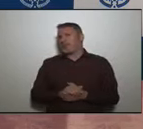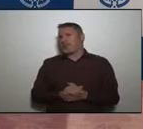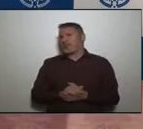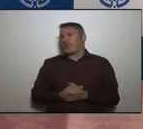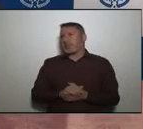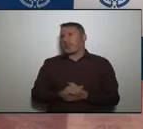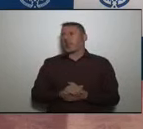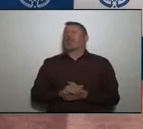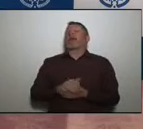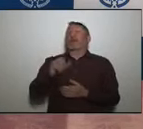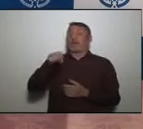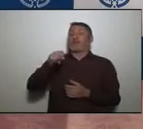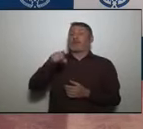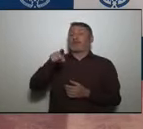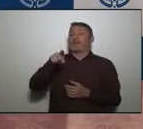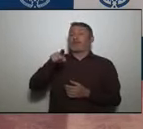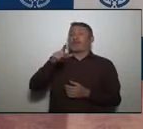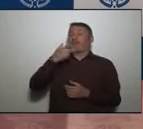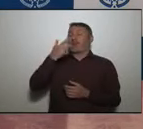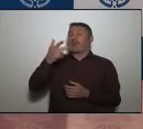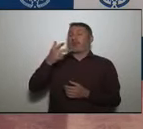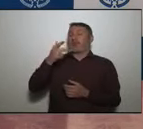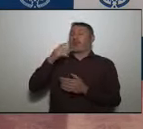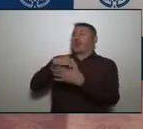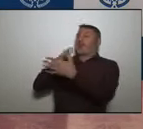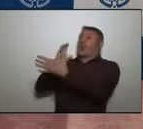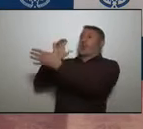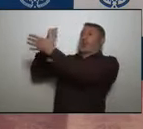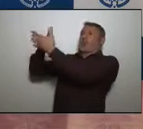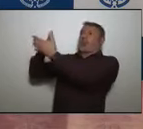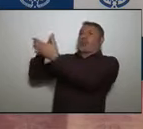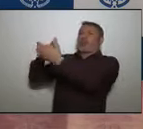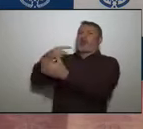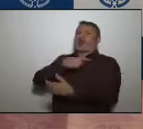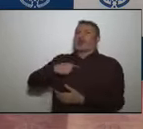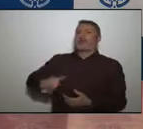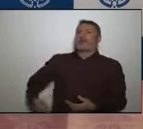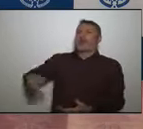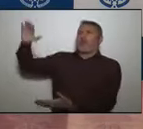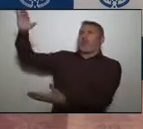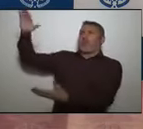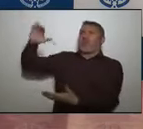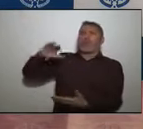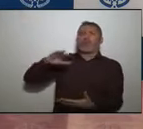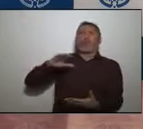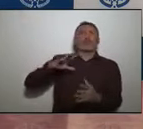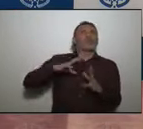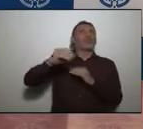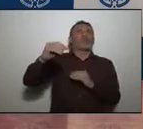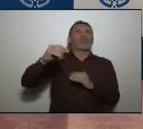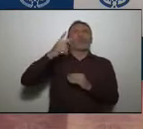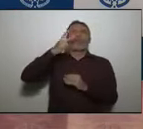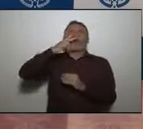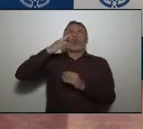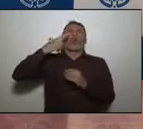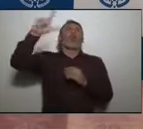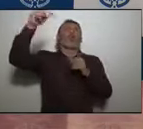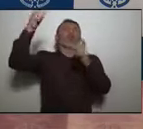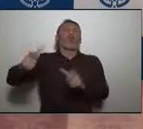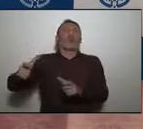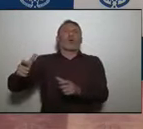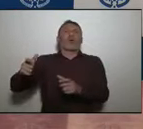Desviar. Dos testes. Eu não vou usar desvio, eu não usei desvio, hora nenhuma, mas a carga